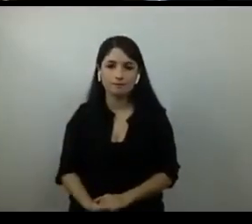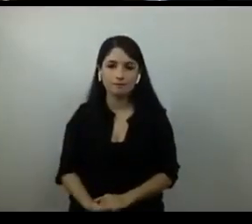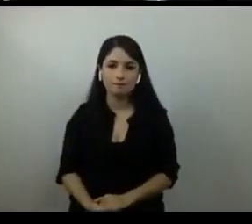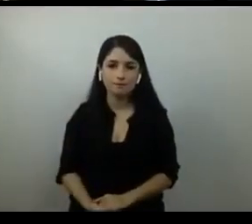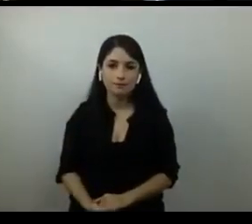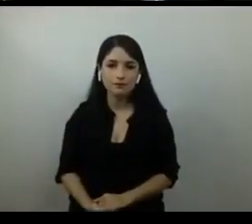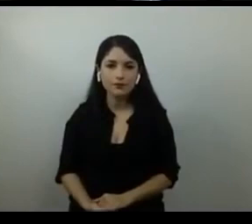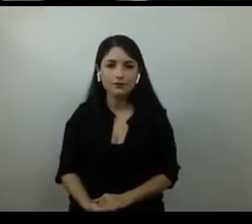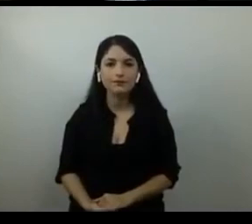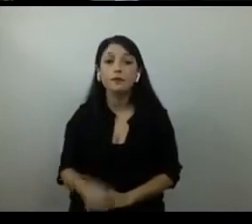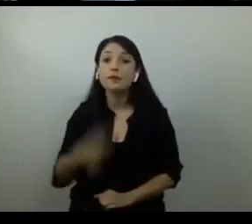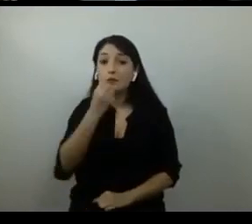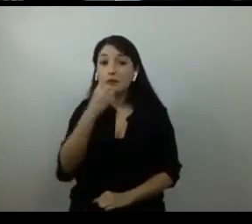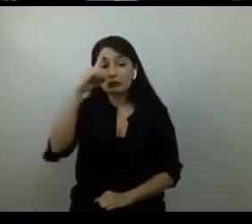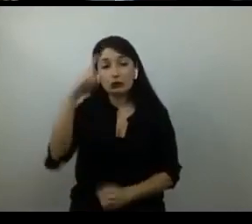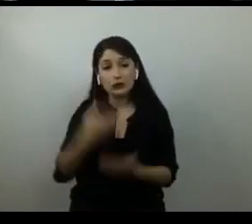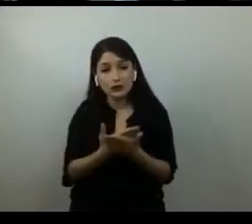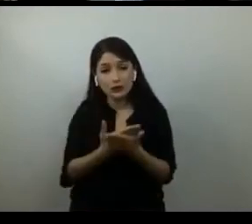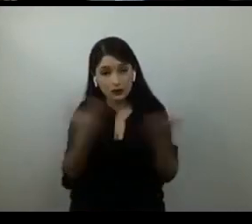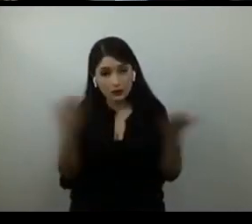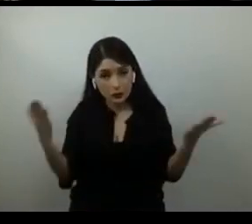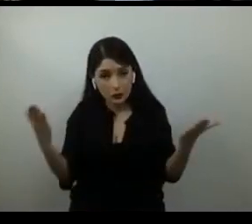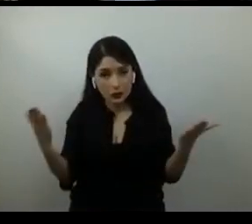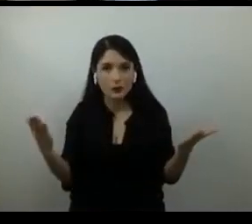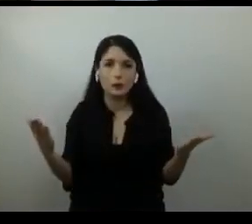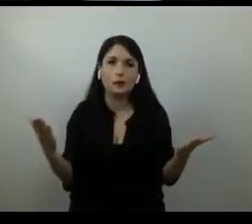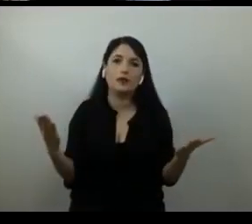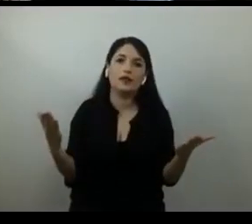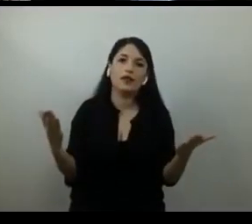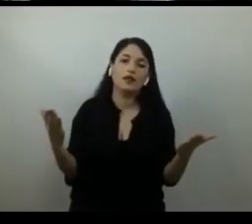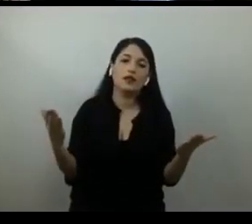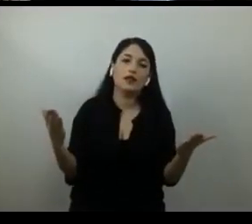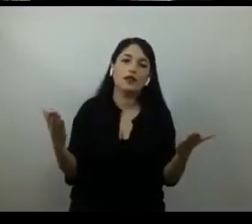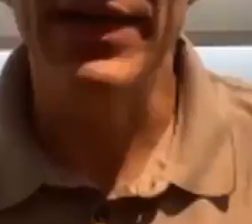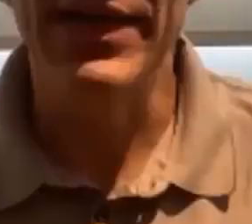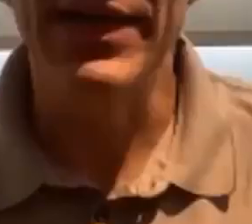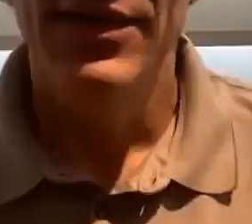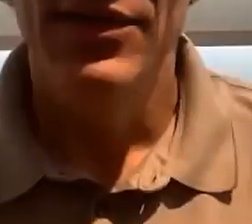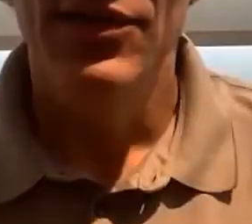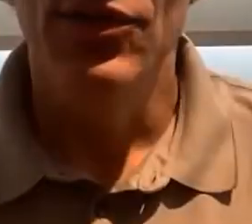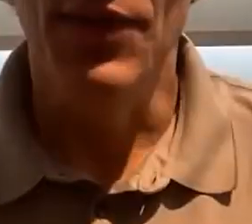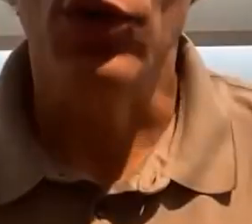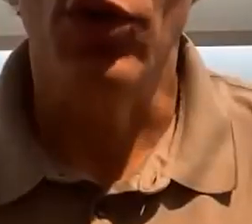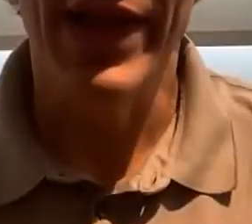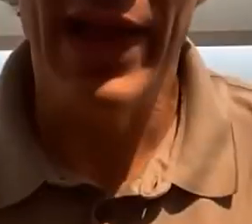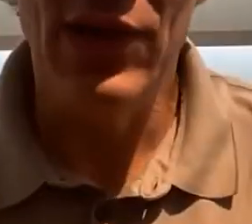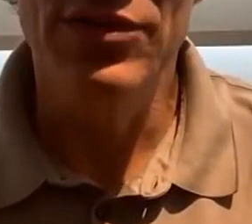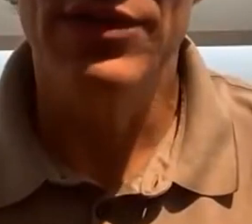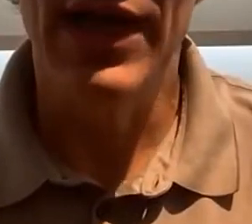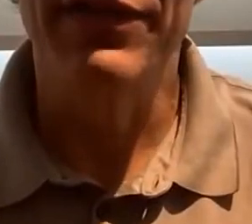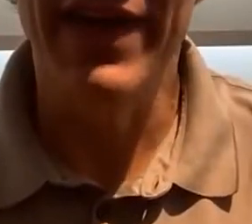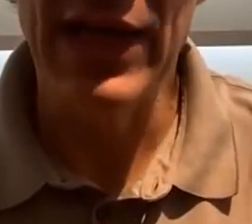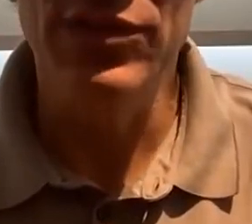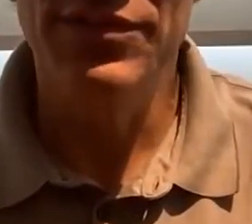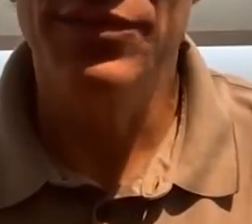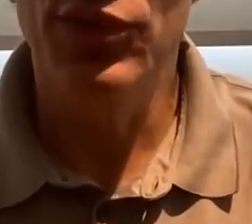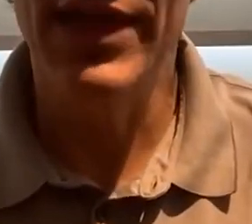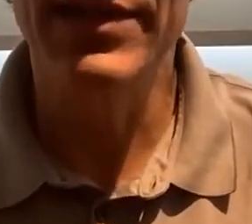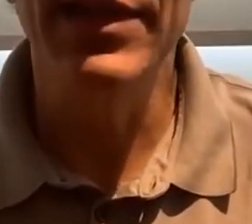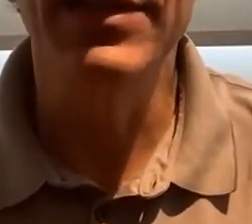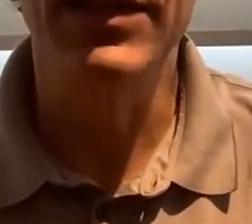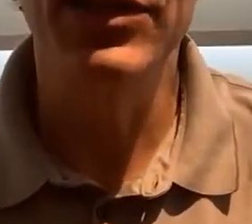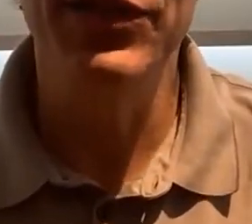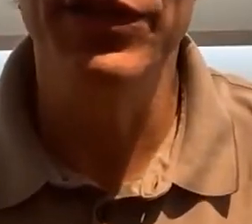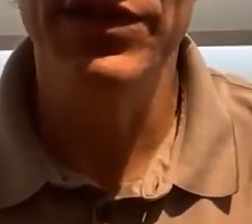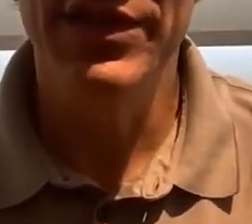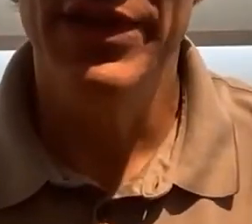Bom, muito bom dia a todos que nos ouvem. Eu queria cumprimentar o Marco Aurélio Carvalho por